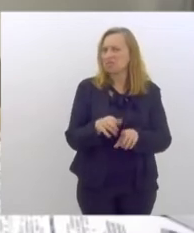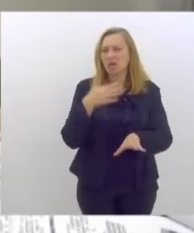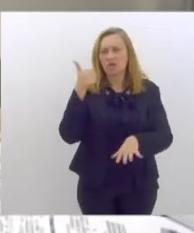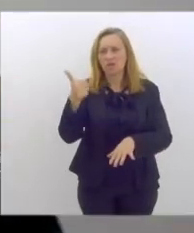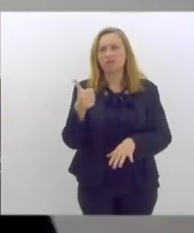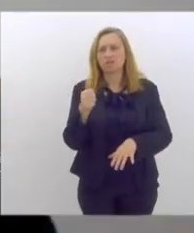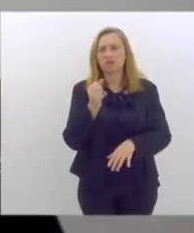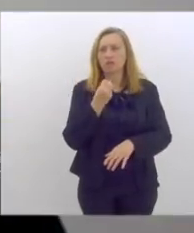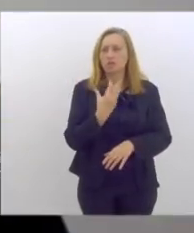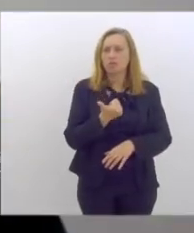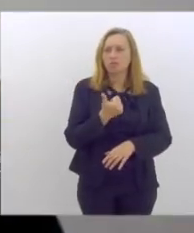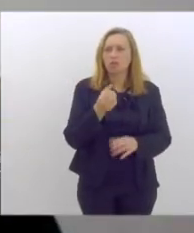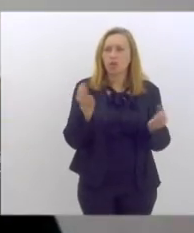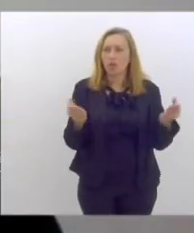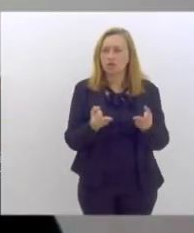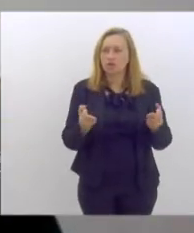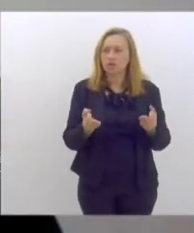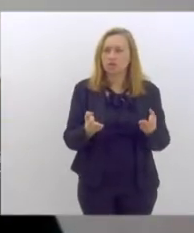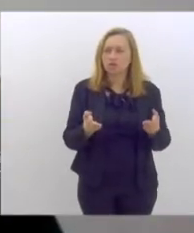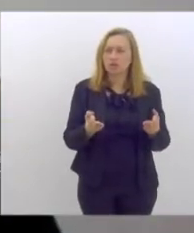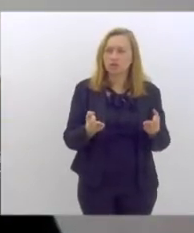tá vendo ó